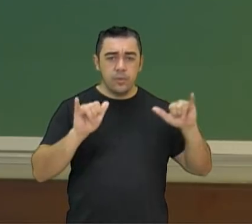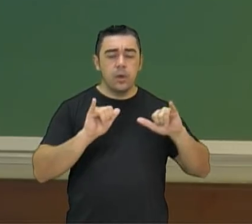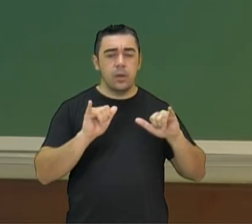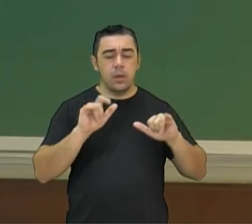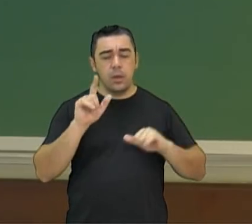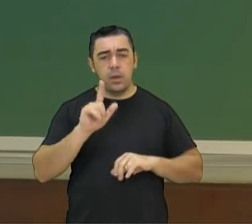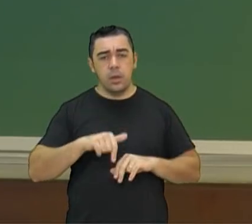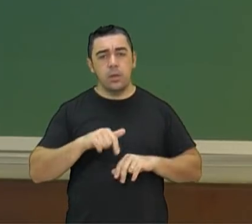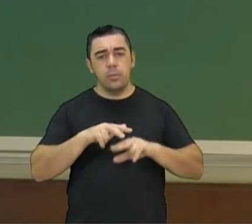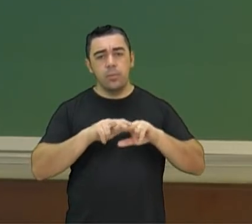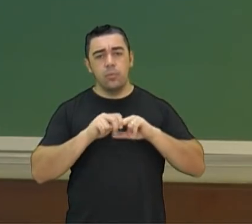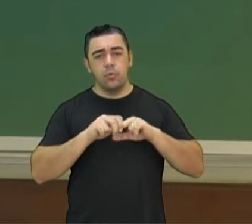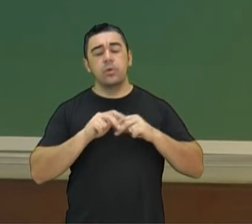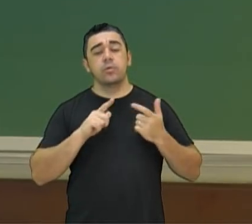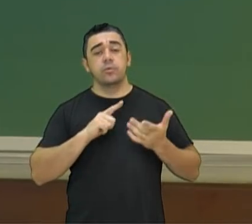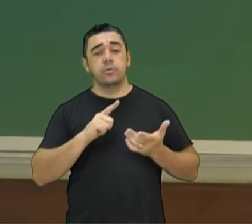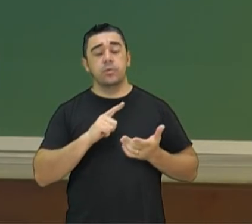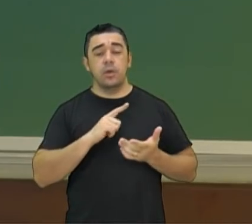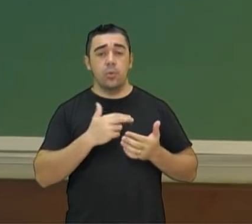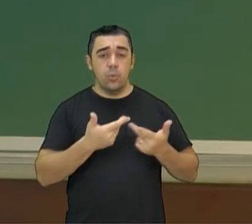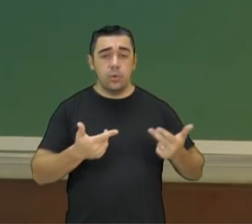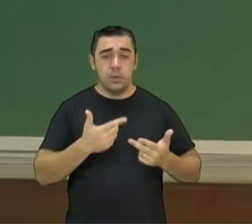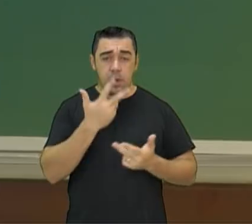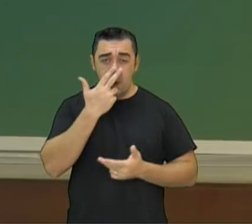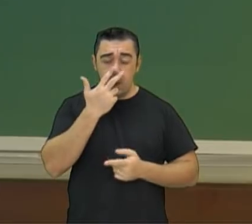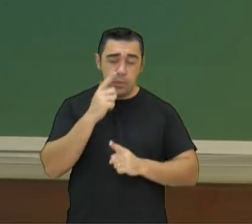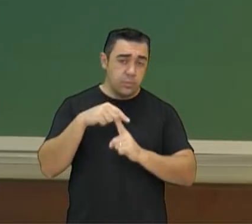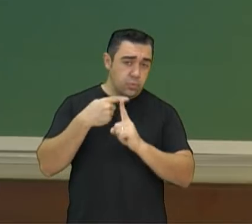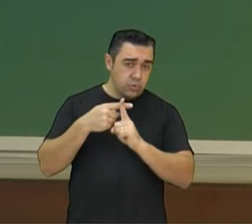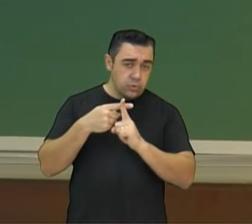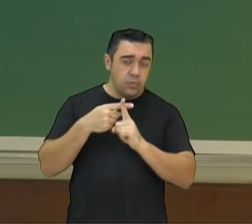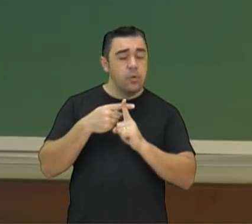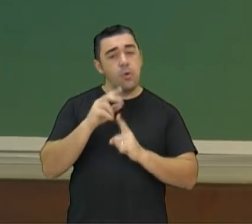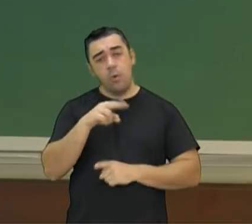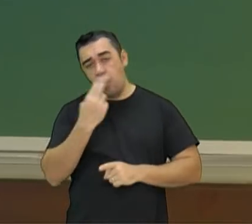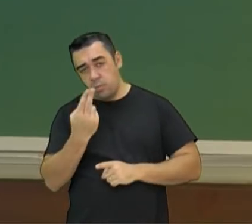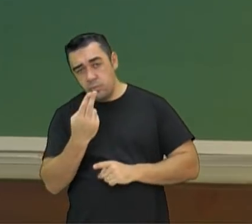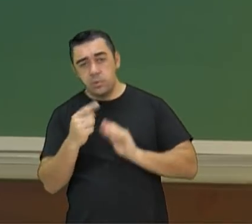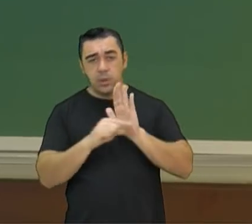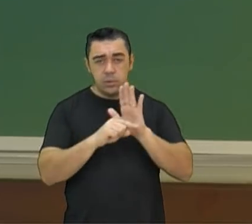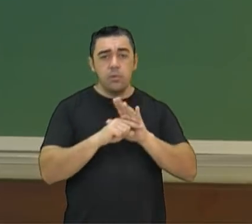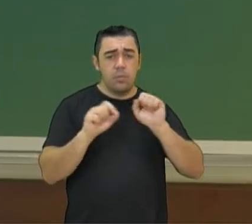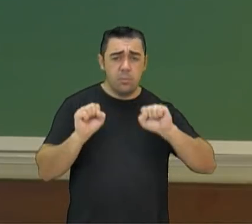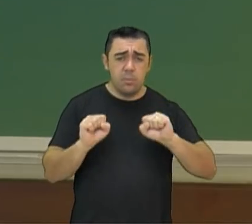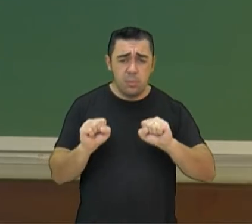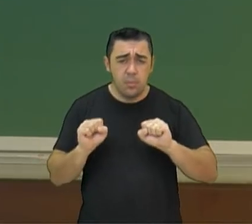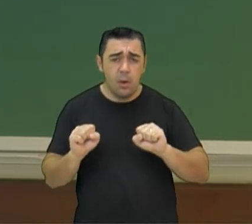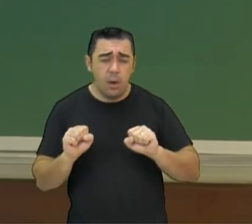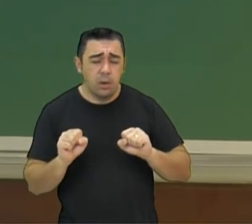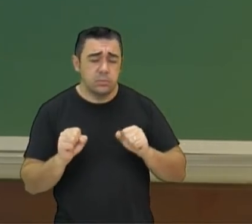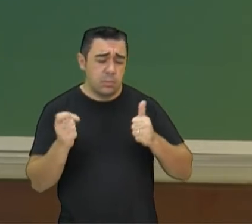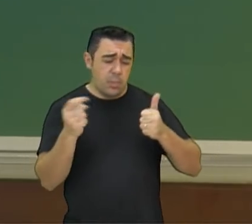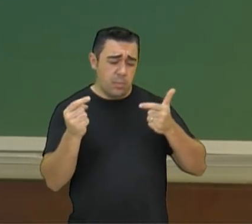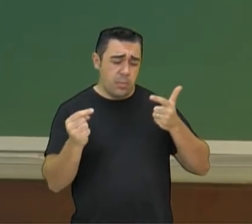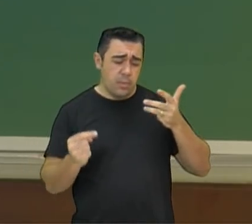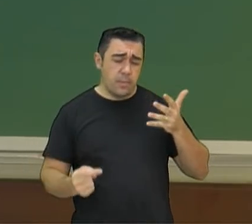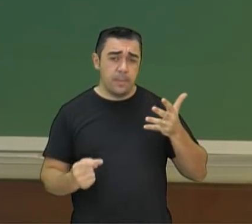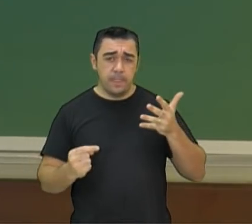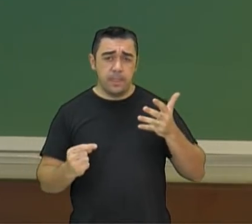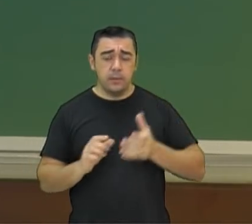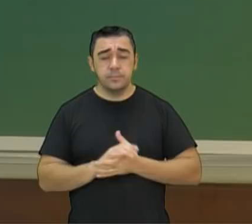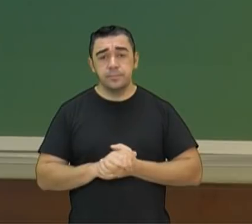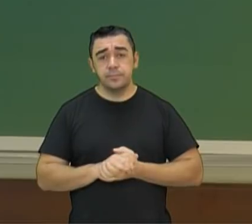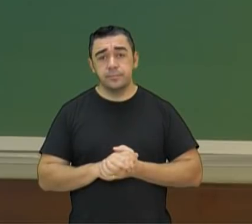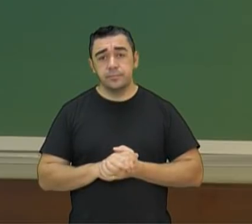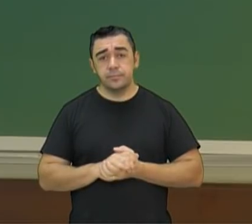os apontamentos das coisas que ele considera positivos, aspectos positivos, mas também ele pode fazer os apontamentos dos aspectos